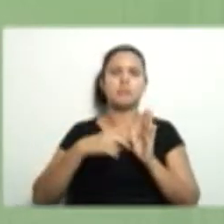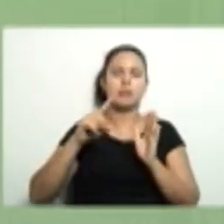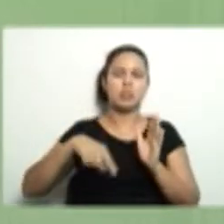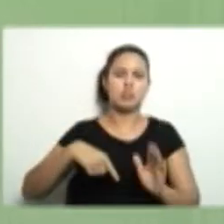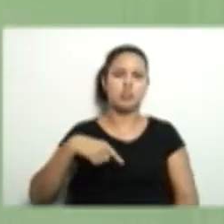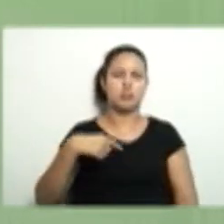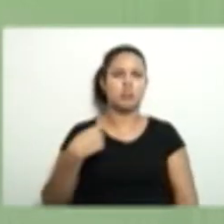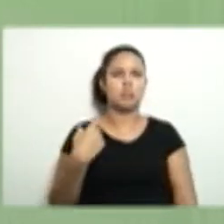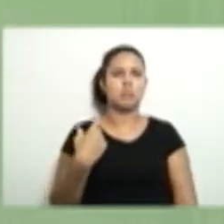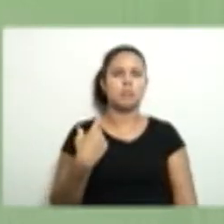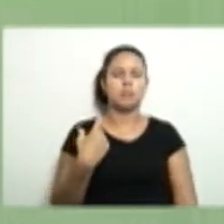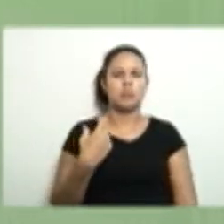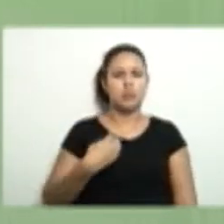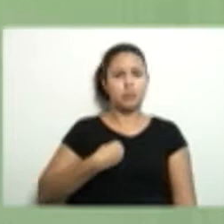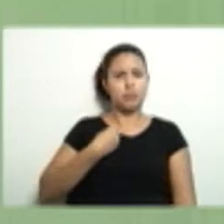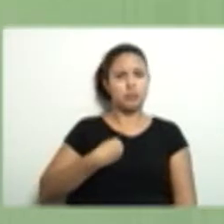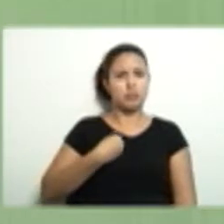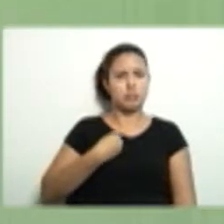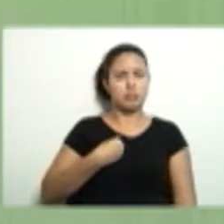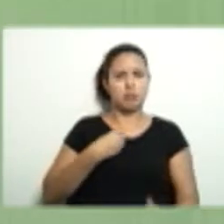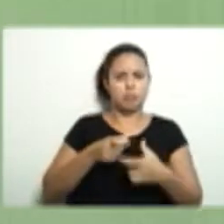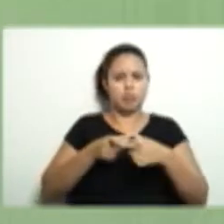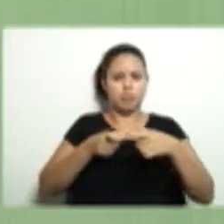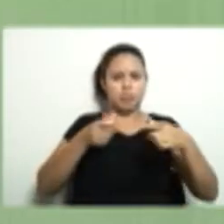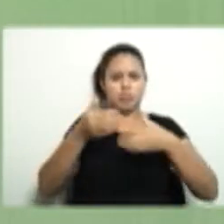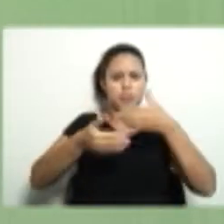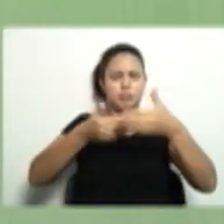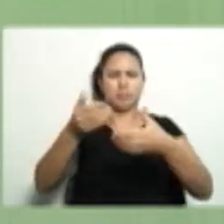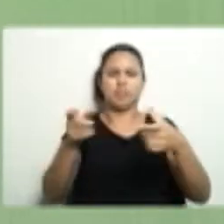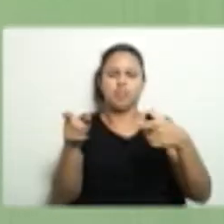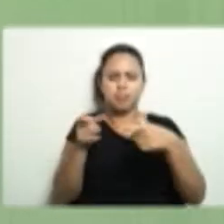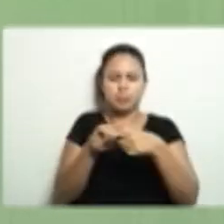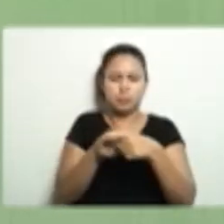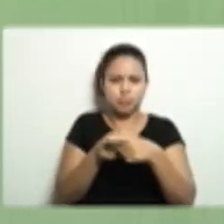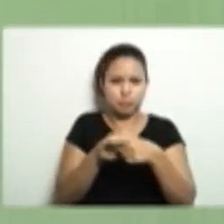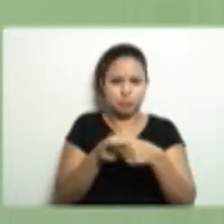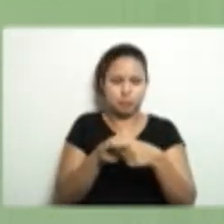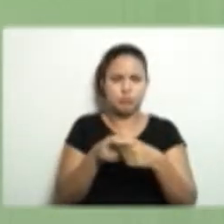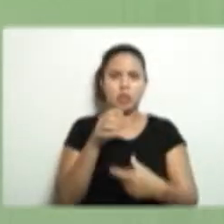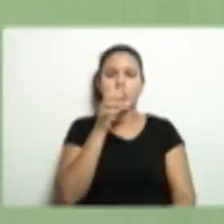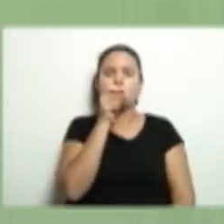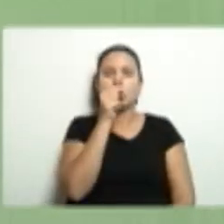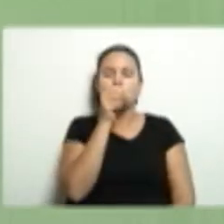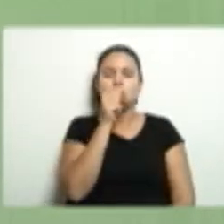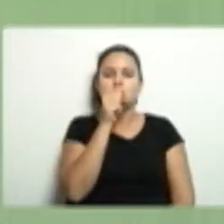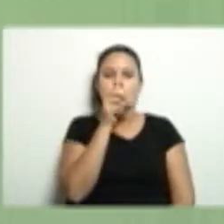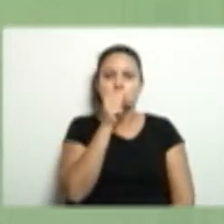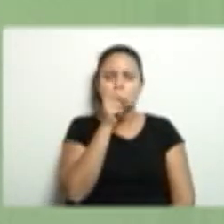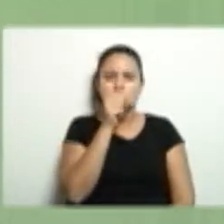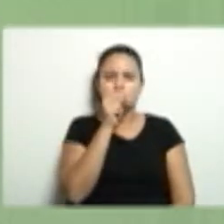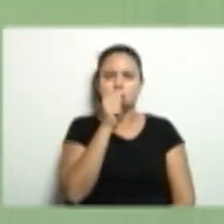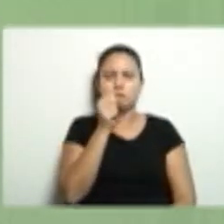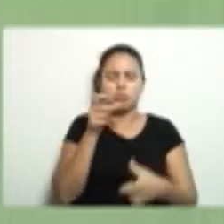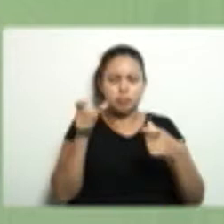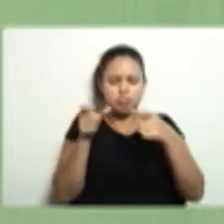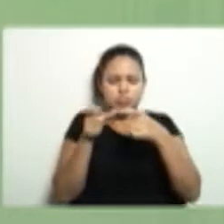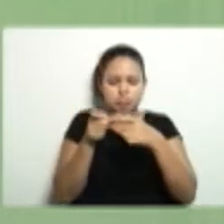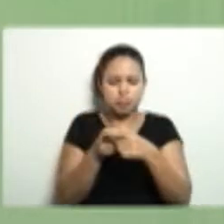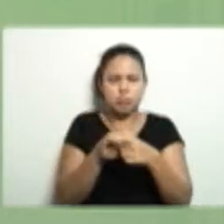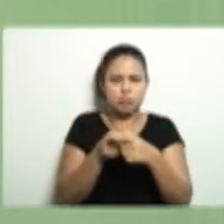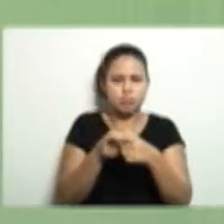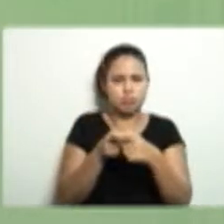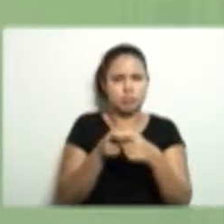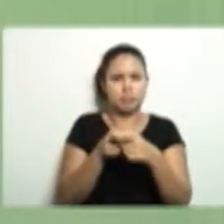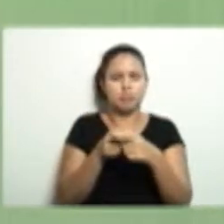humano muito baixo. À medida que essa cor evolui para um laranja, ela traduzindo um índice baixo, o amarelo, o índice